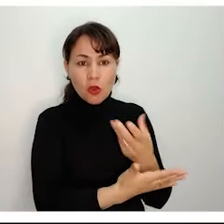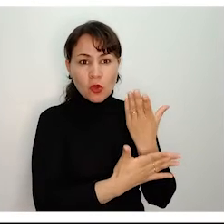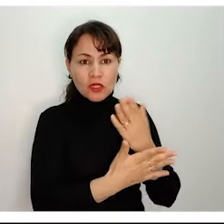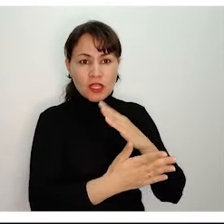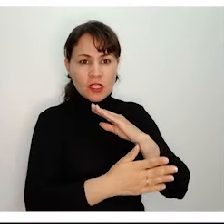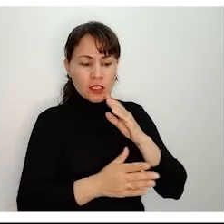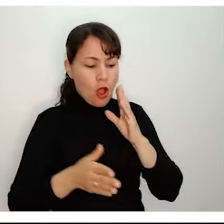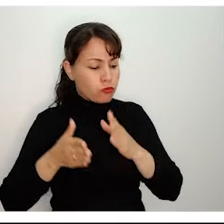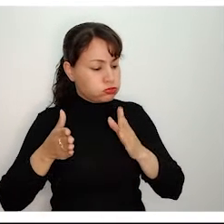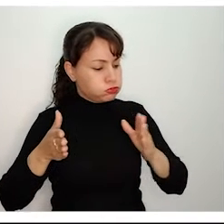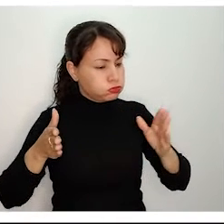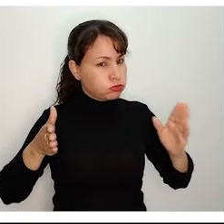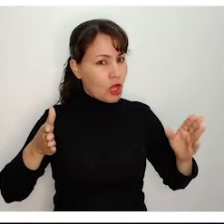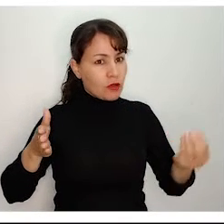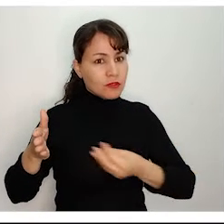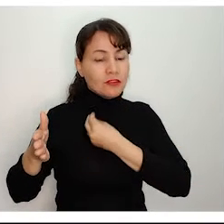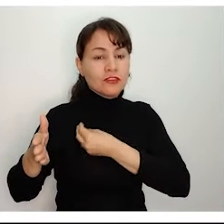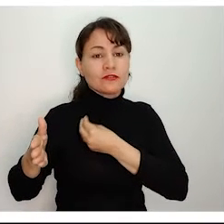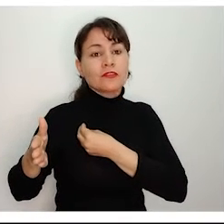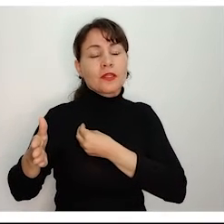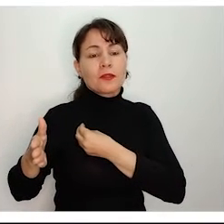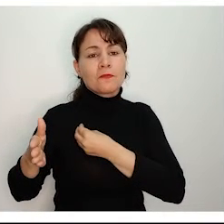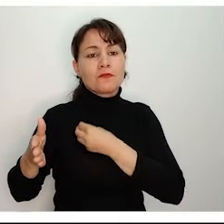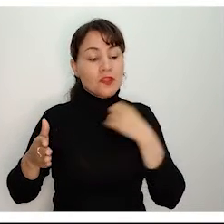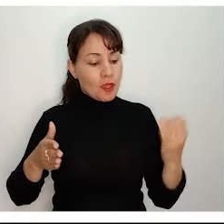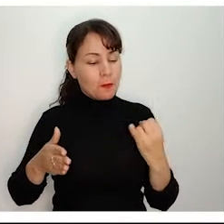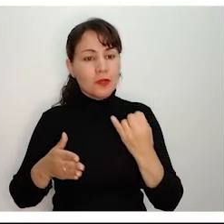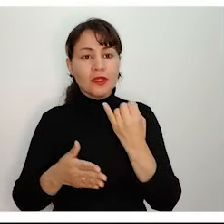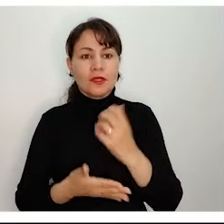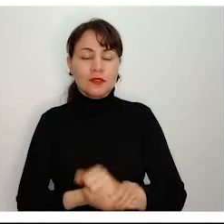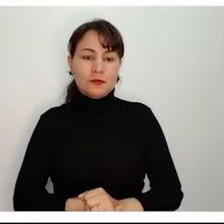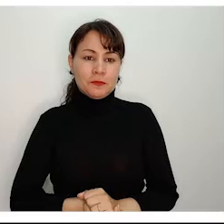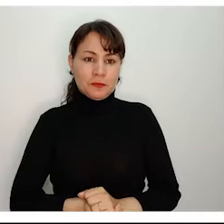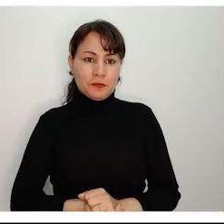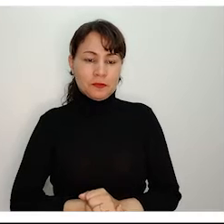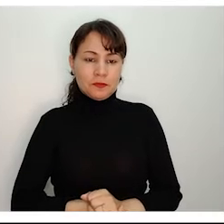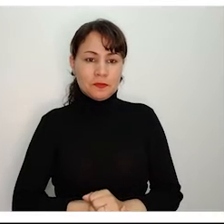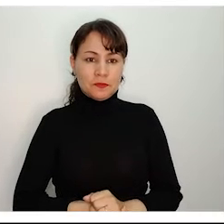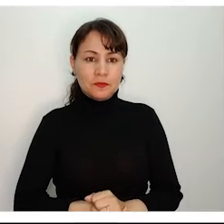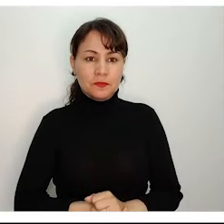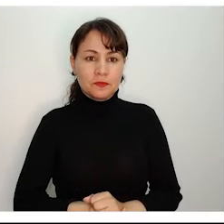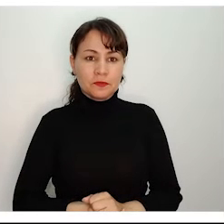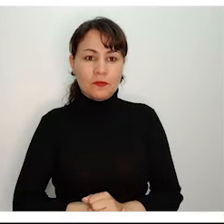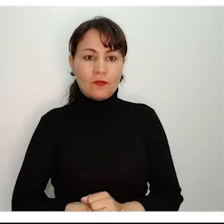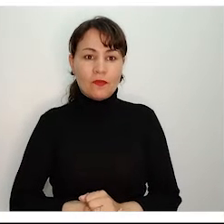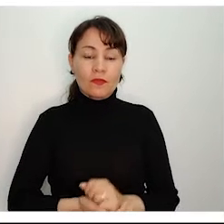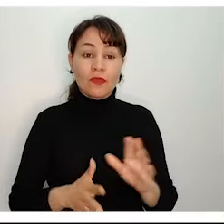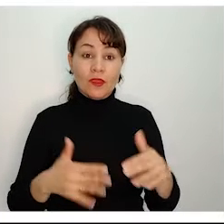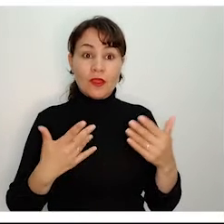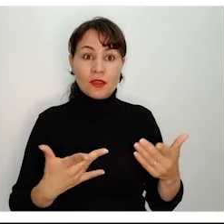sabemos que acontece ao longo de toda a nossa vida e isso é muito importante.